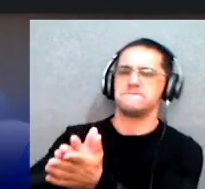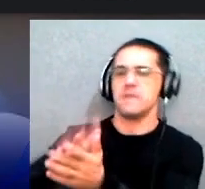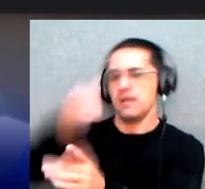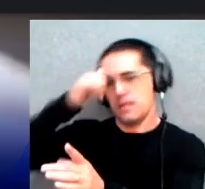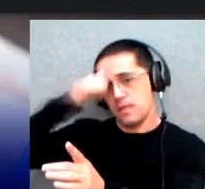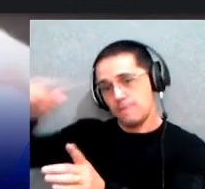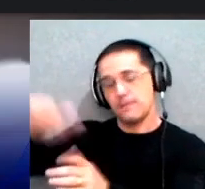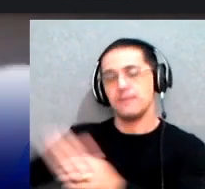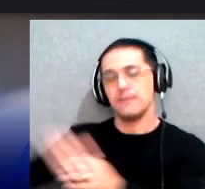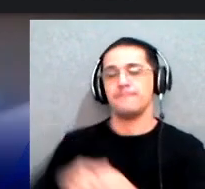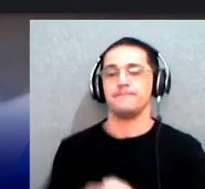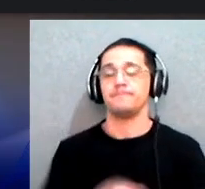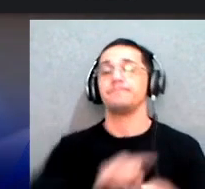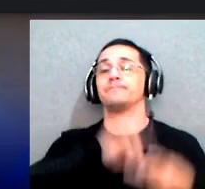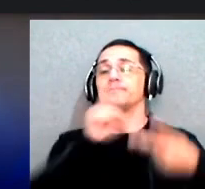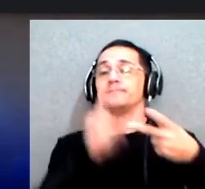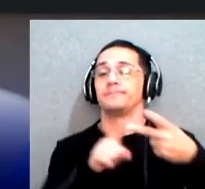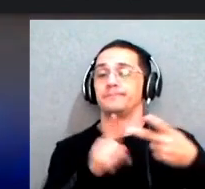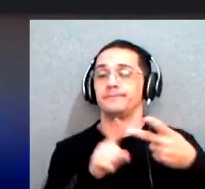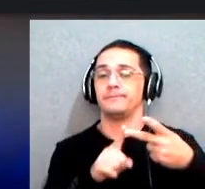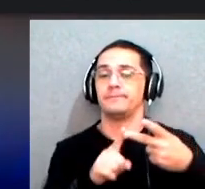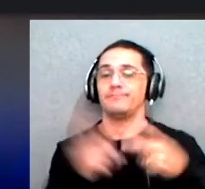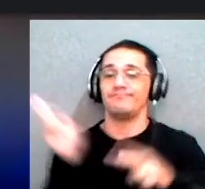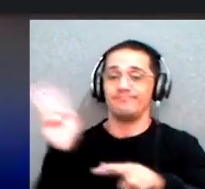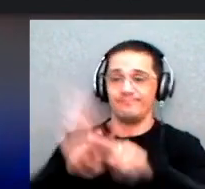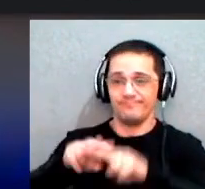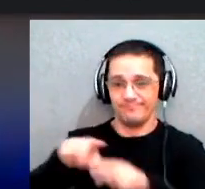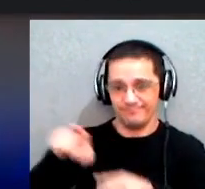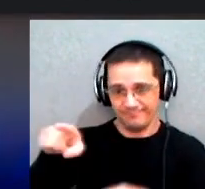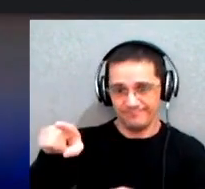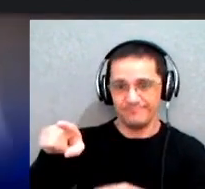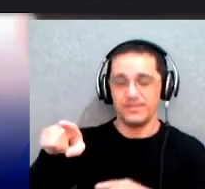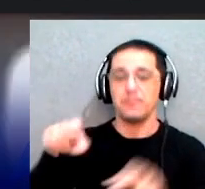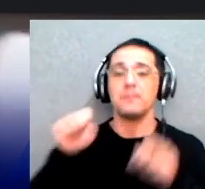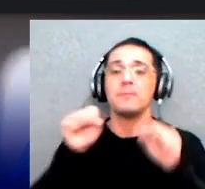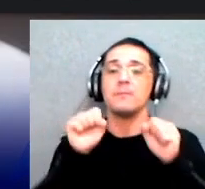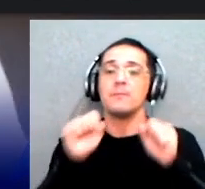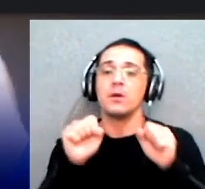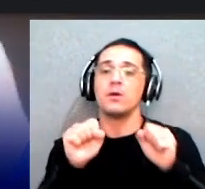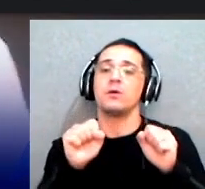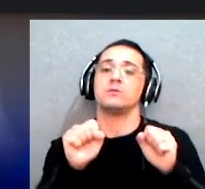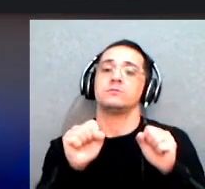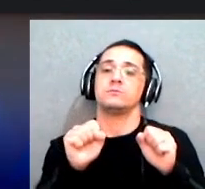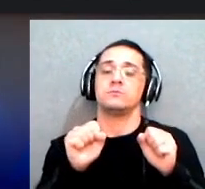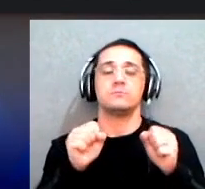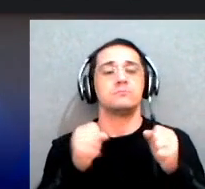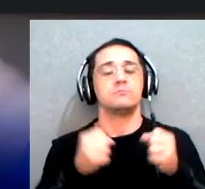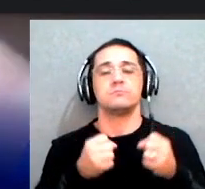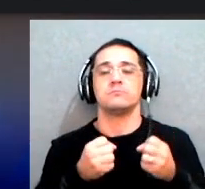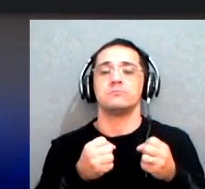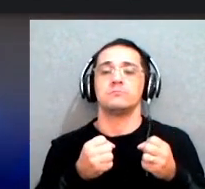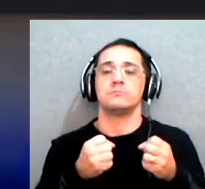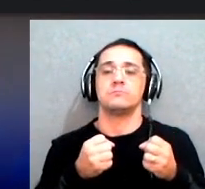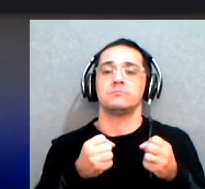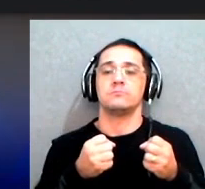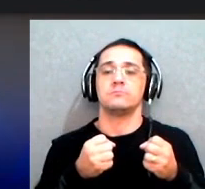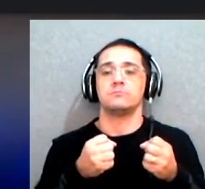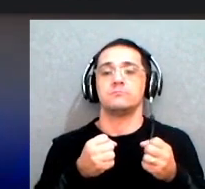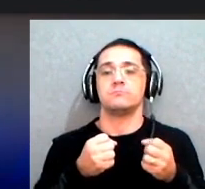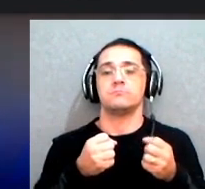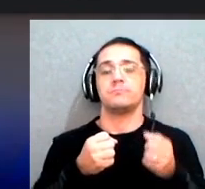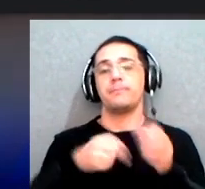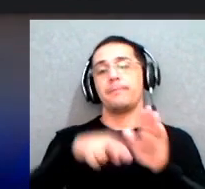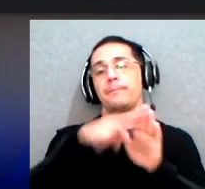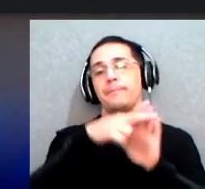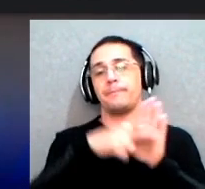Outro objetivo se dá no sentido de que o indivíduo preso possa demonstrar pessoalmente, e também por meio da sua defesa técnica, o não preenchimento dos requisitos que